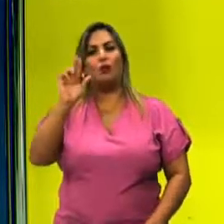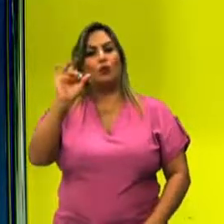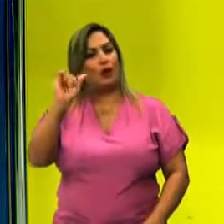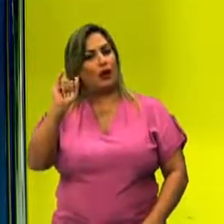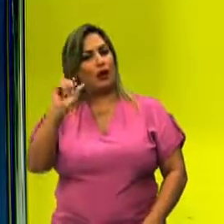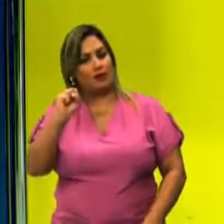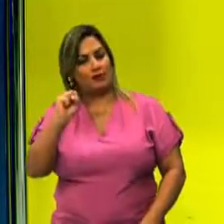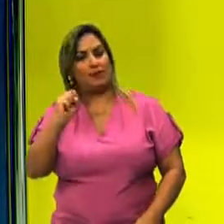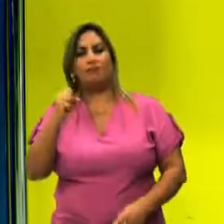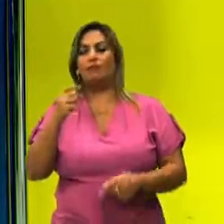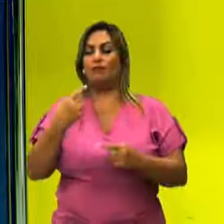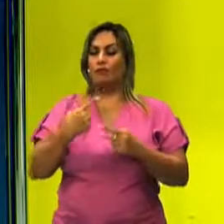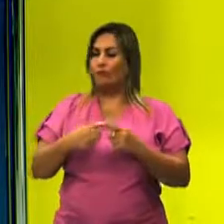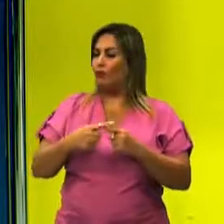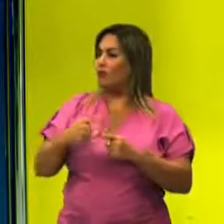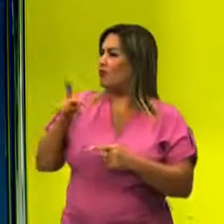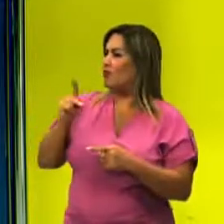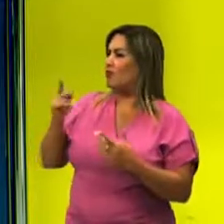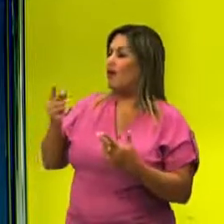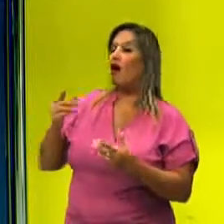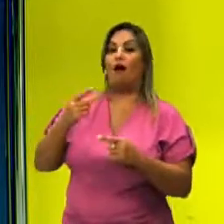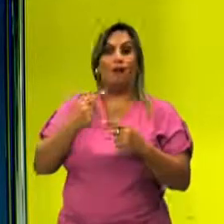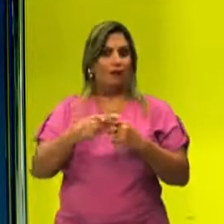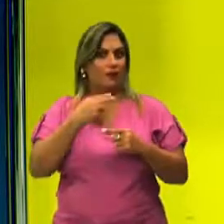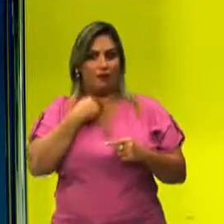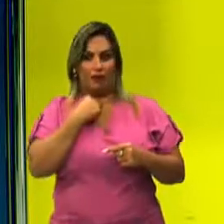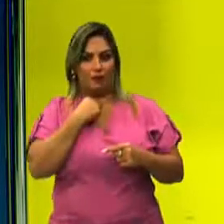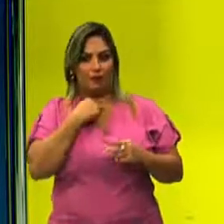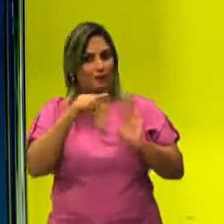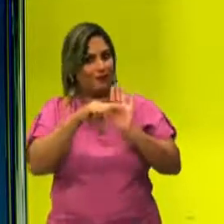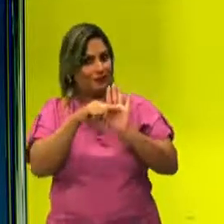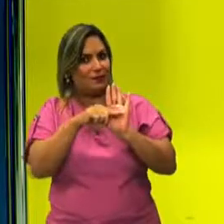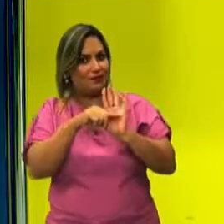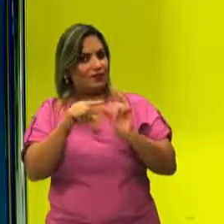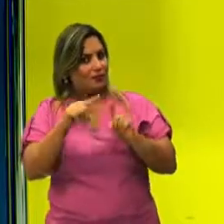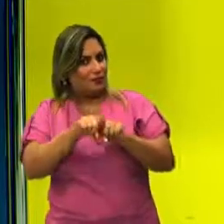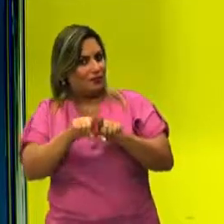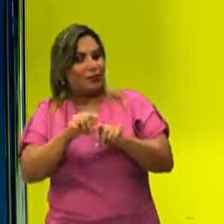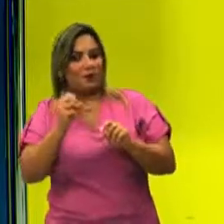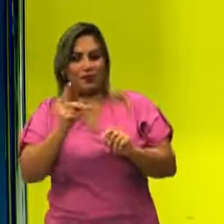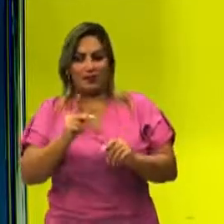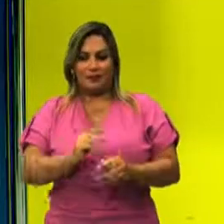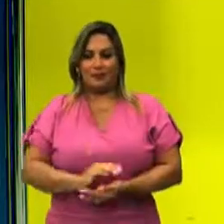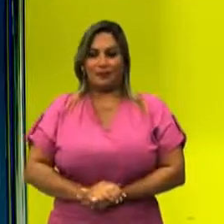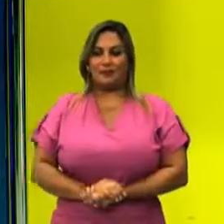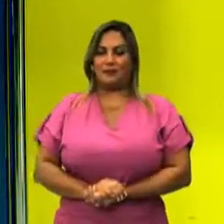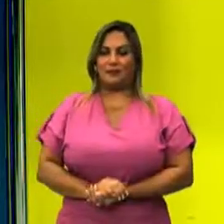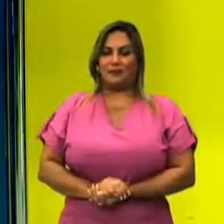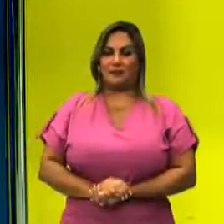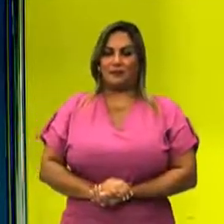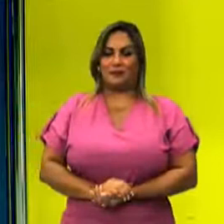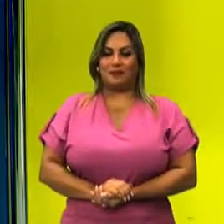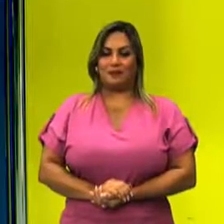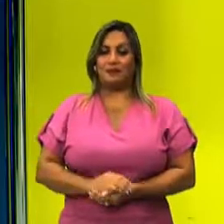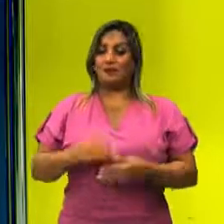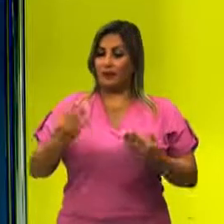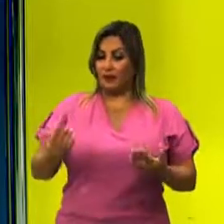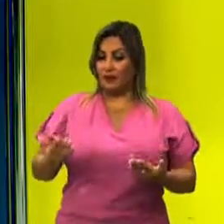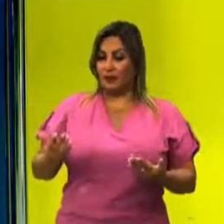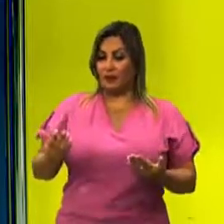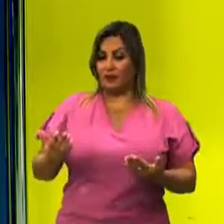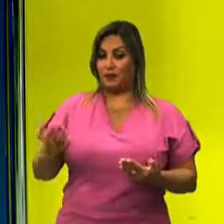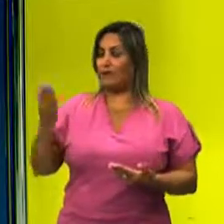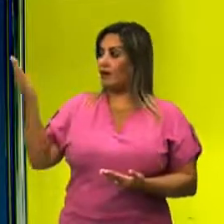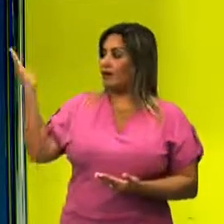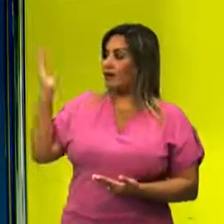como expoente porque naturais Professor porque não pode ser negativo também ok muito importante então